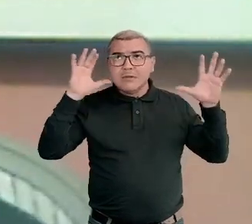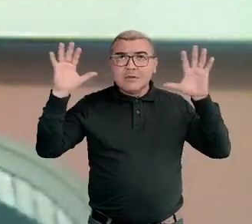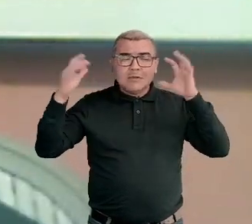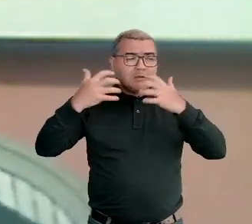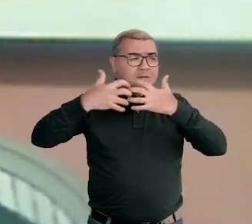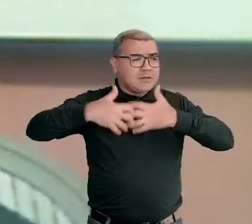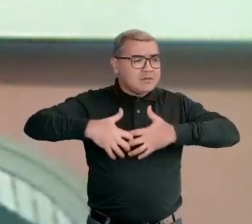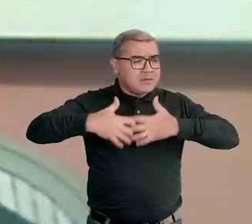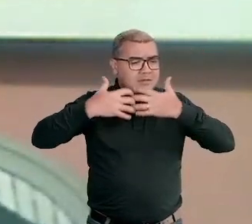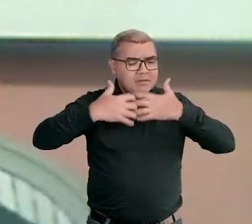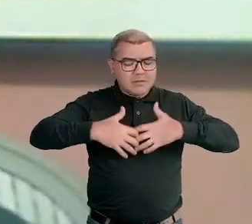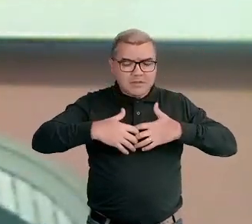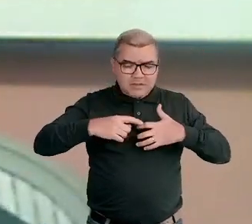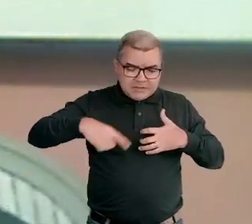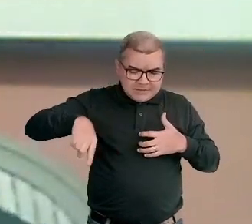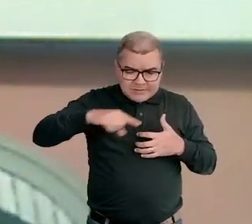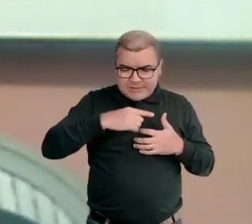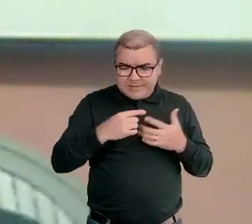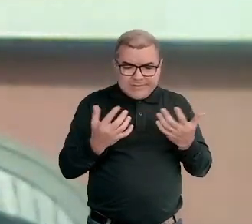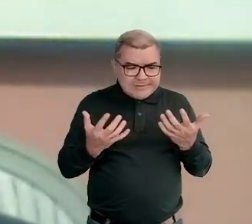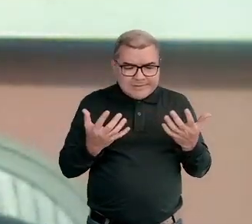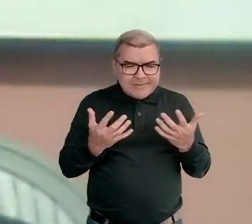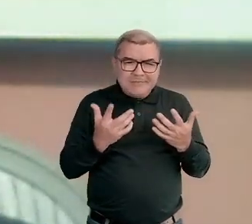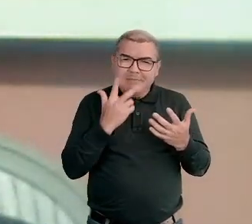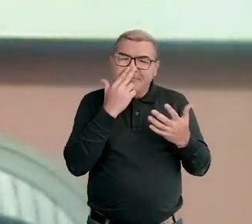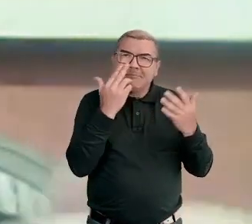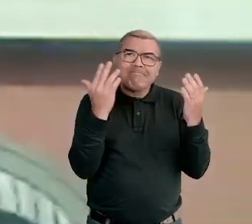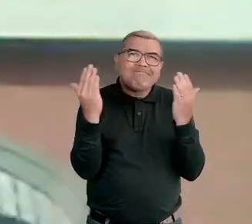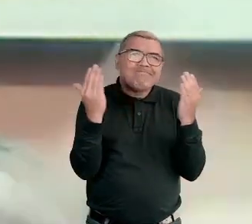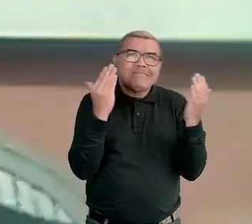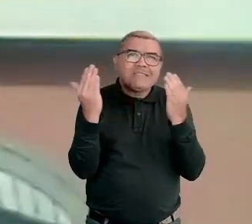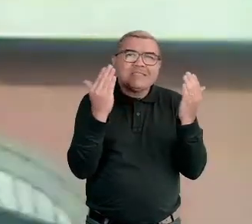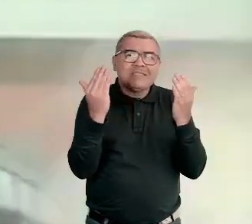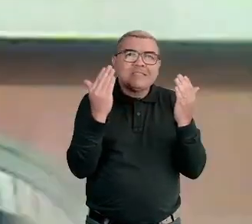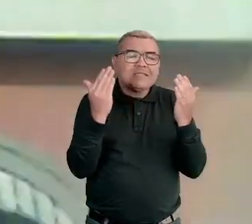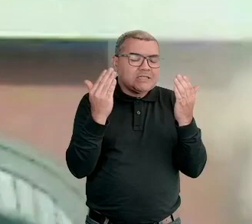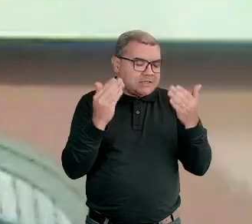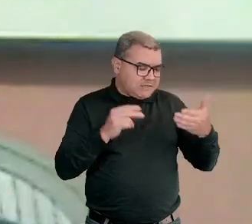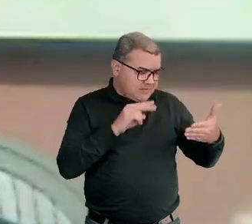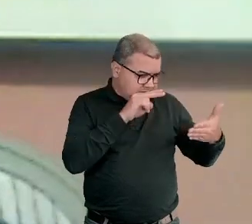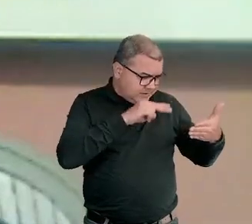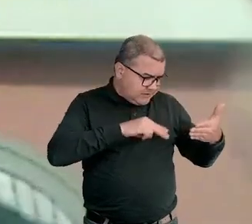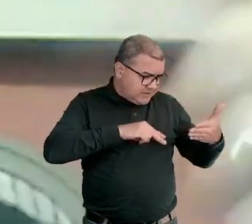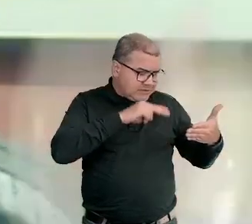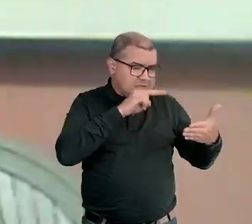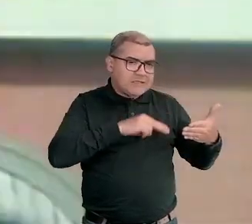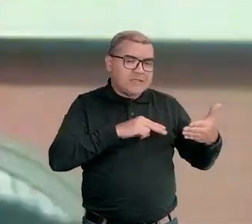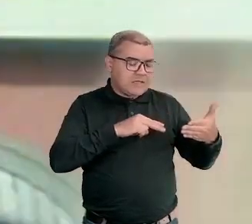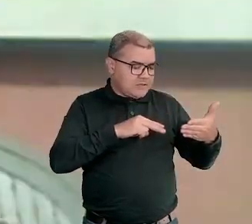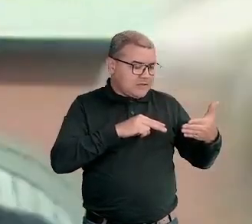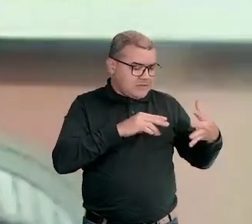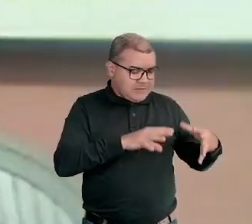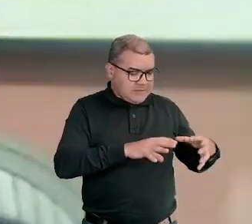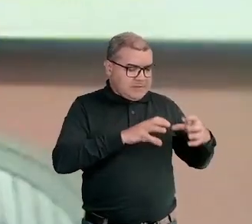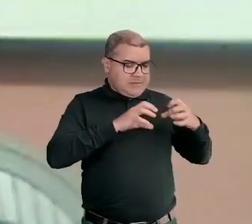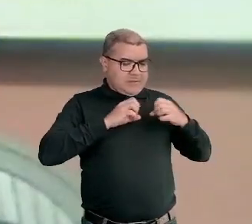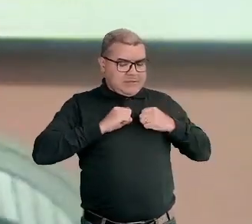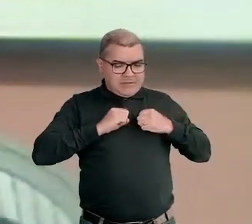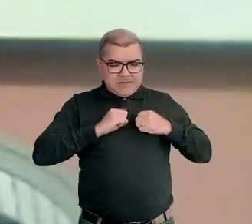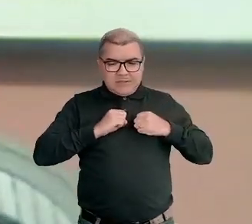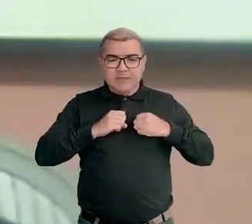com que nós, de uma certa maneira metafórica, né, coloquemos em prática isso que eu estou chamando do que é